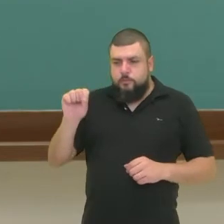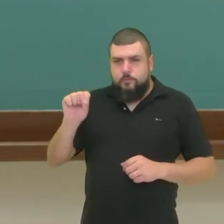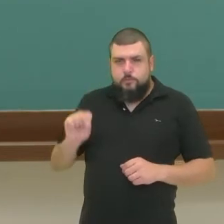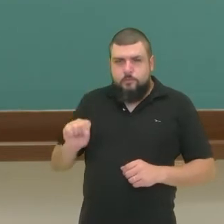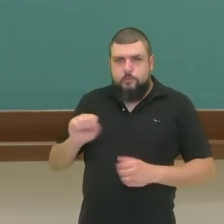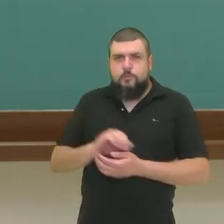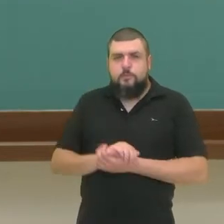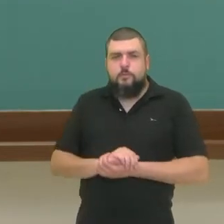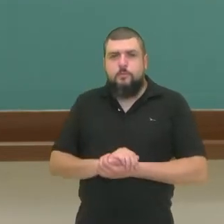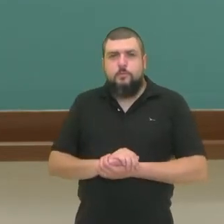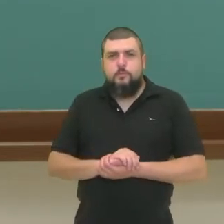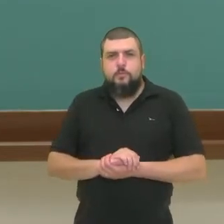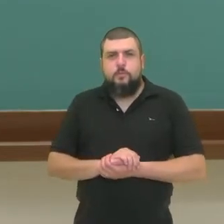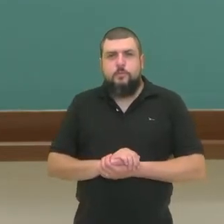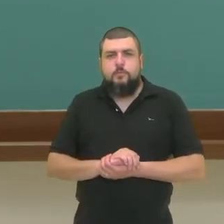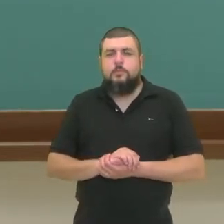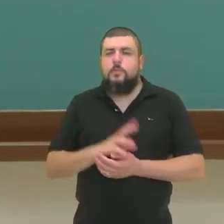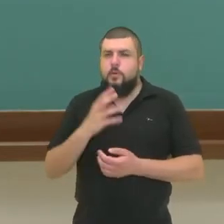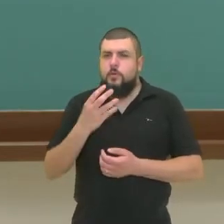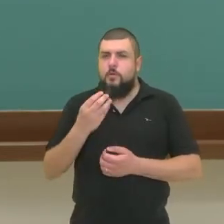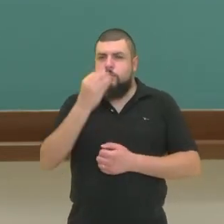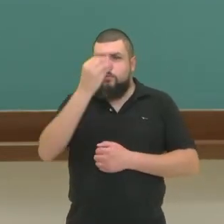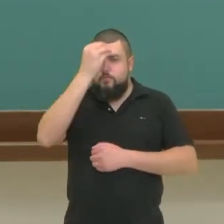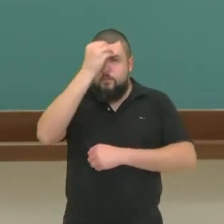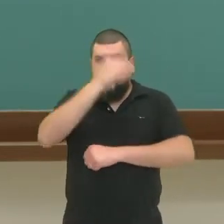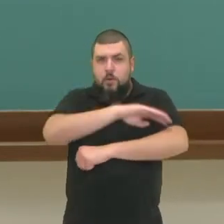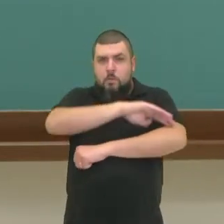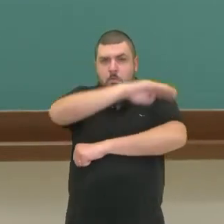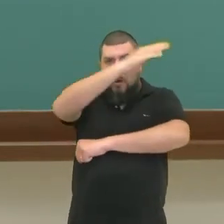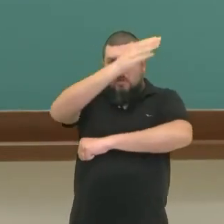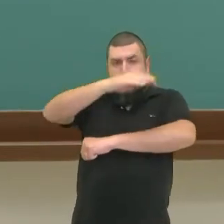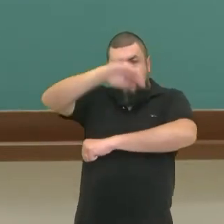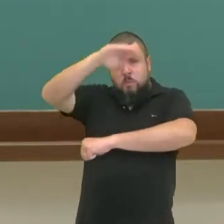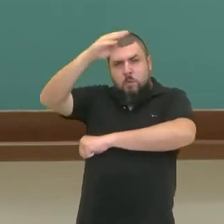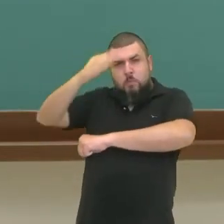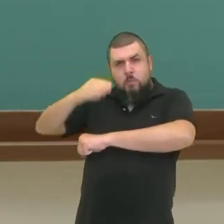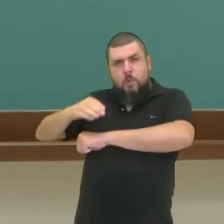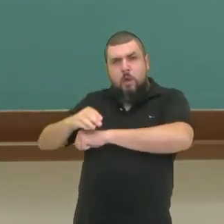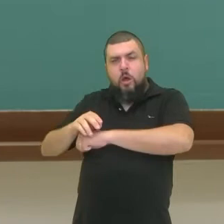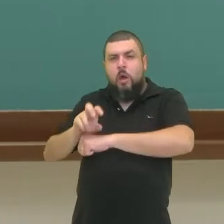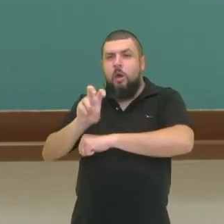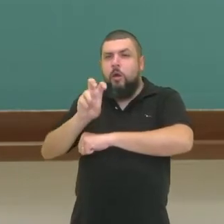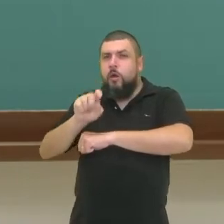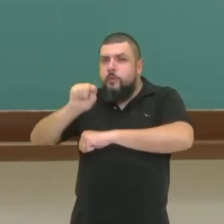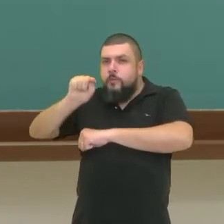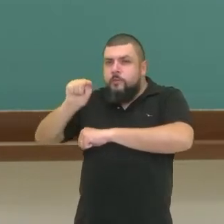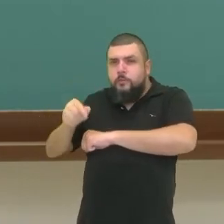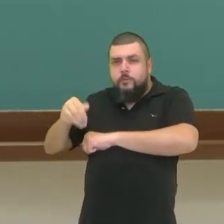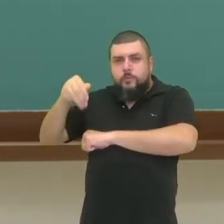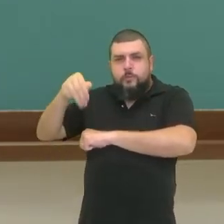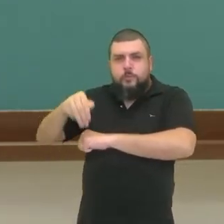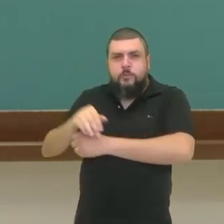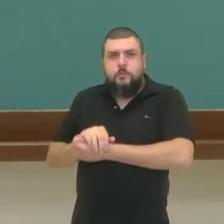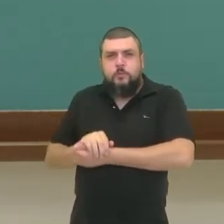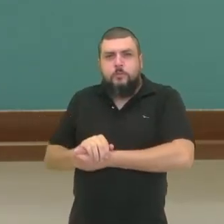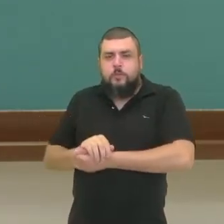que são várias montanhas com mais de 5.000 metros de altura. Não é algo que a gente passa a